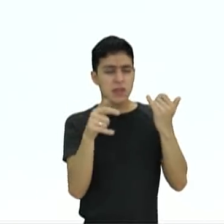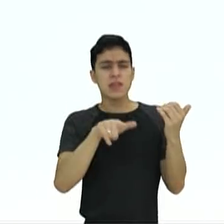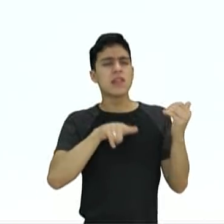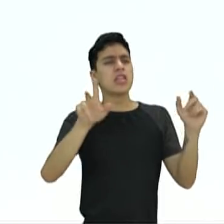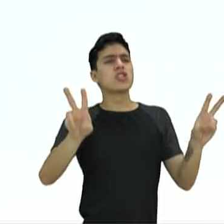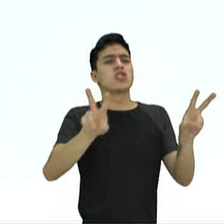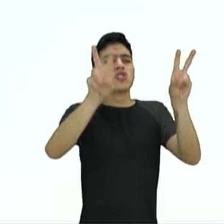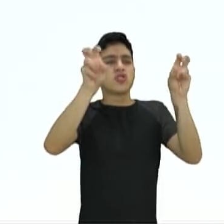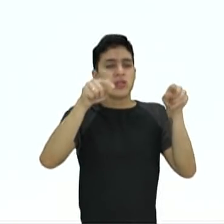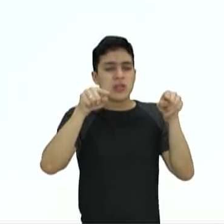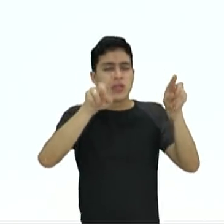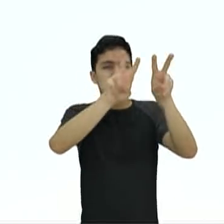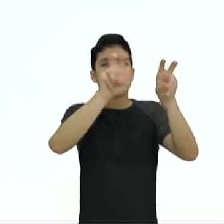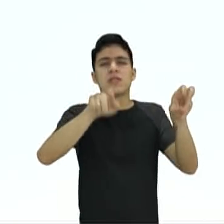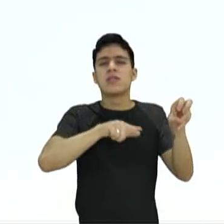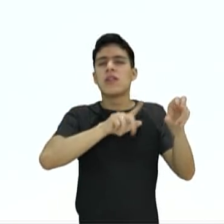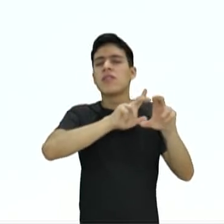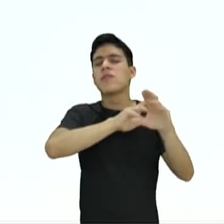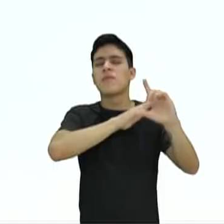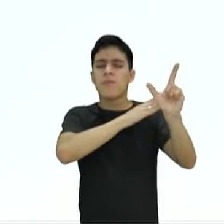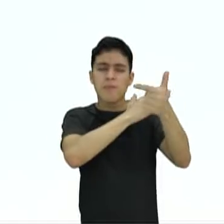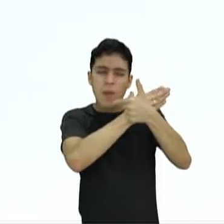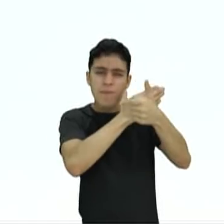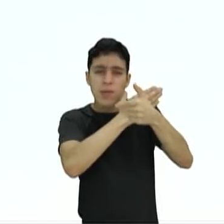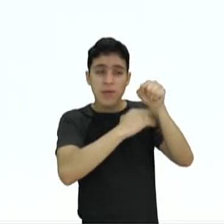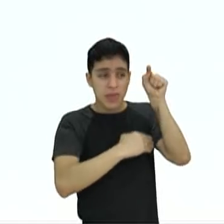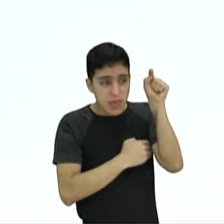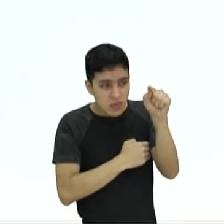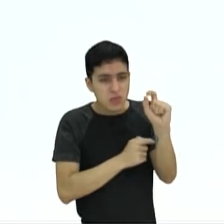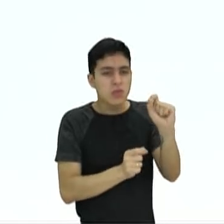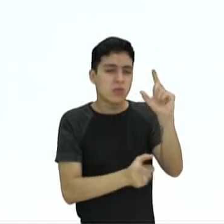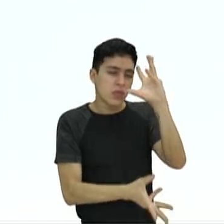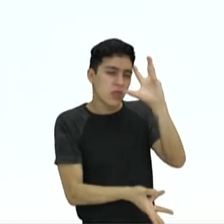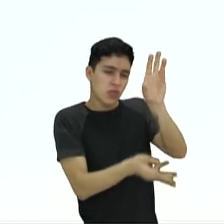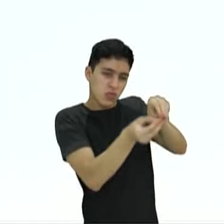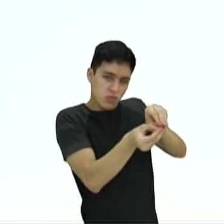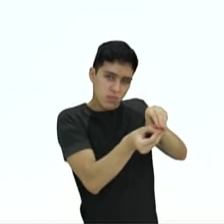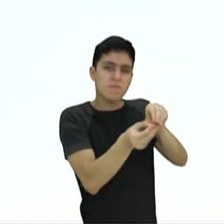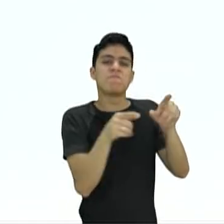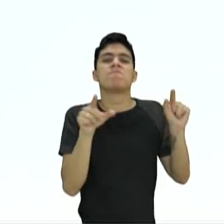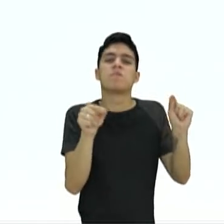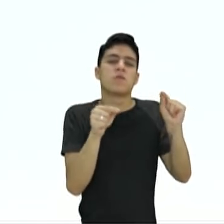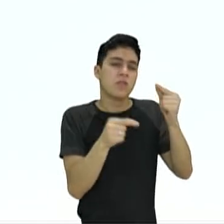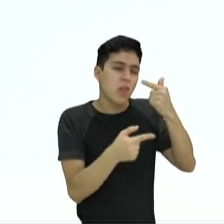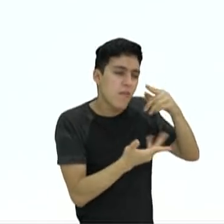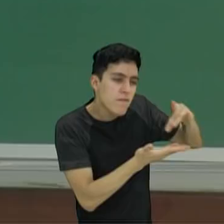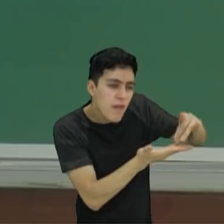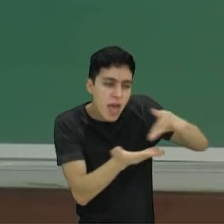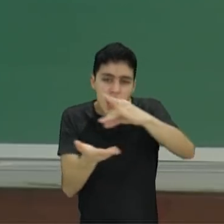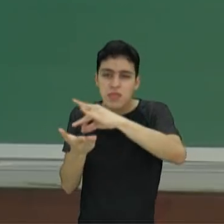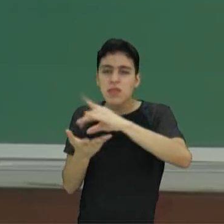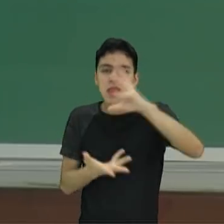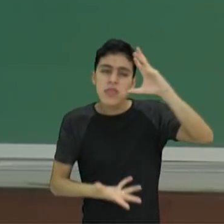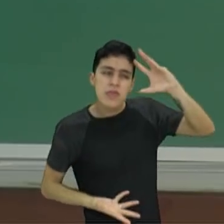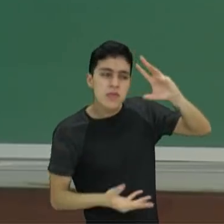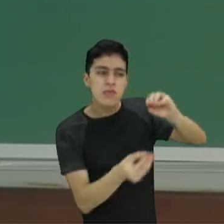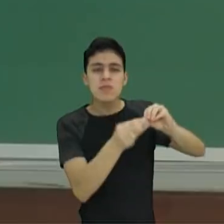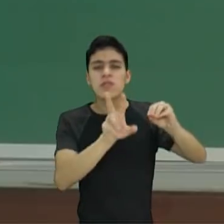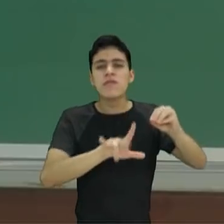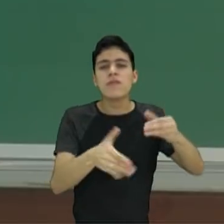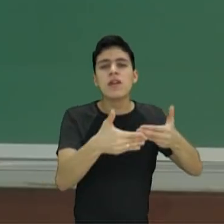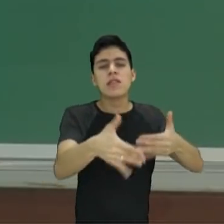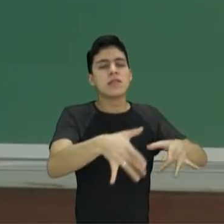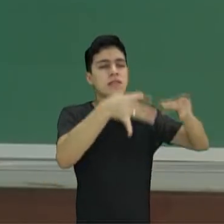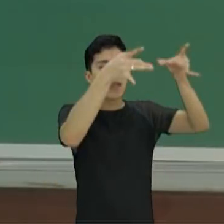e esse título tem essa função, esse papel de resumir o fato, resumir o que vai ser